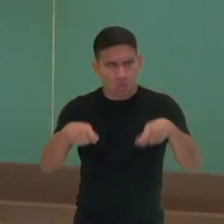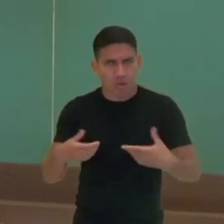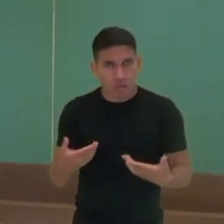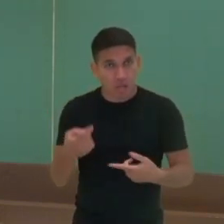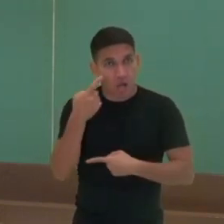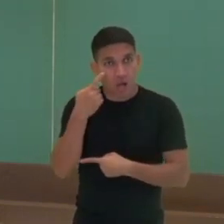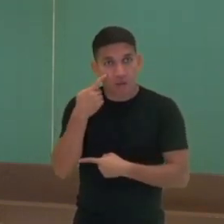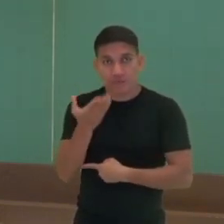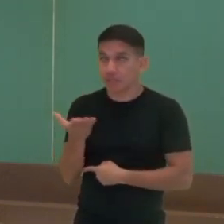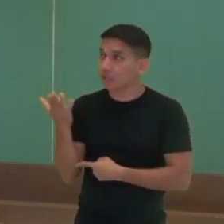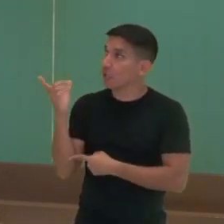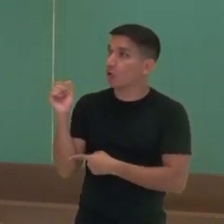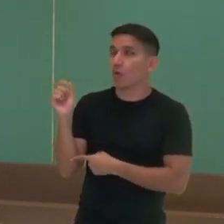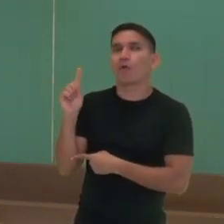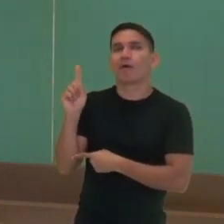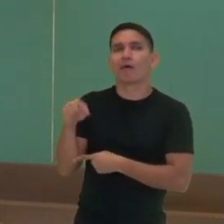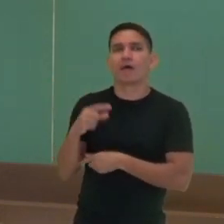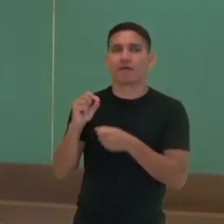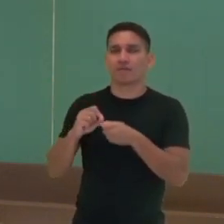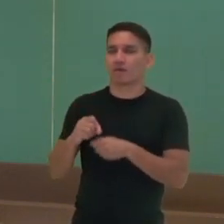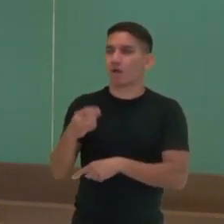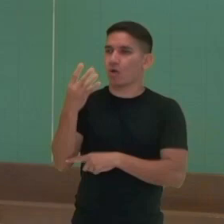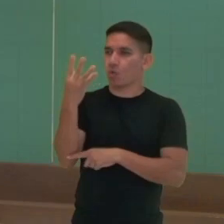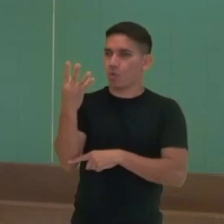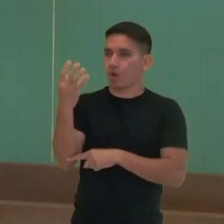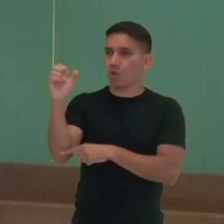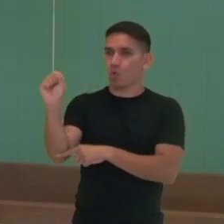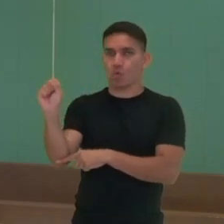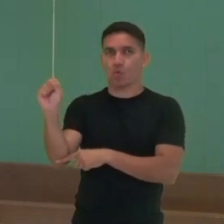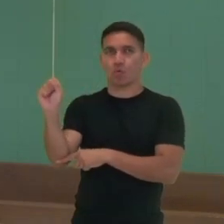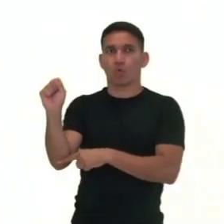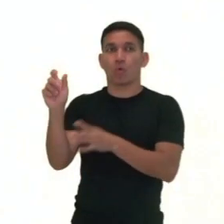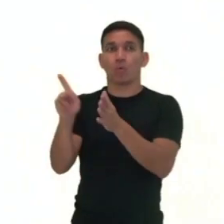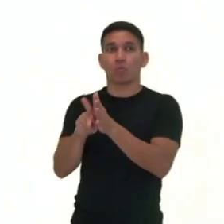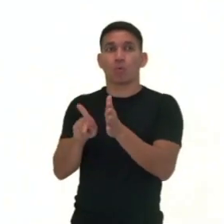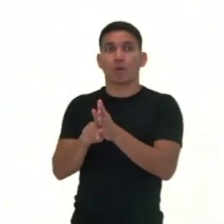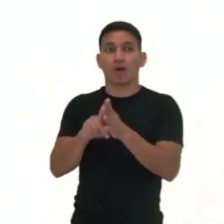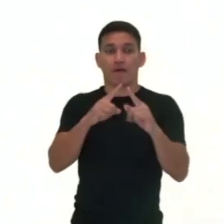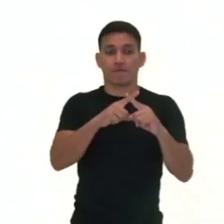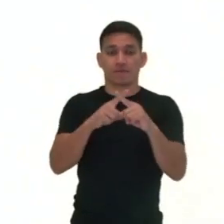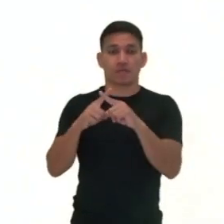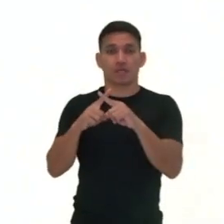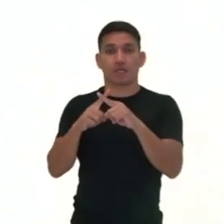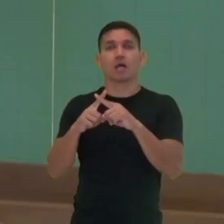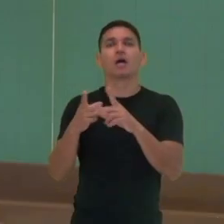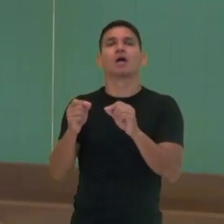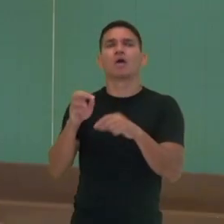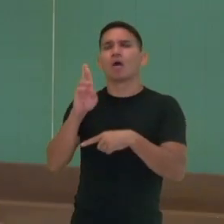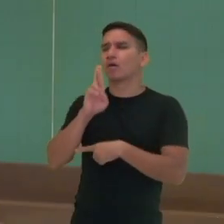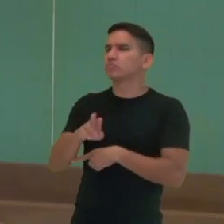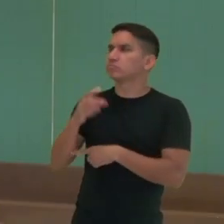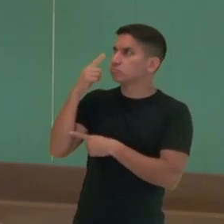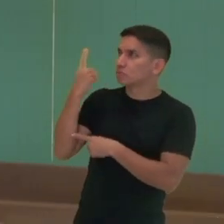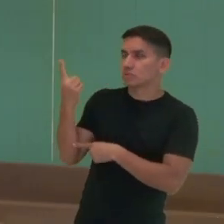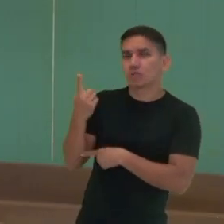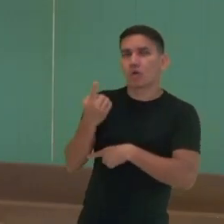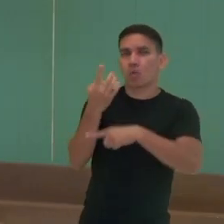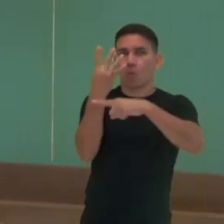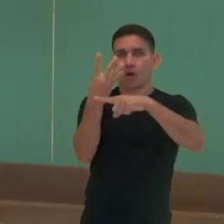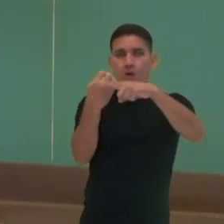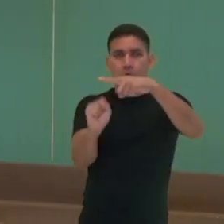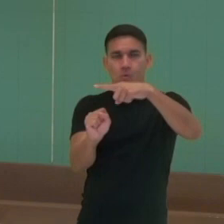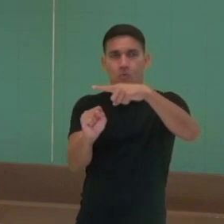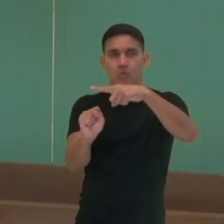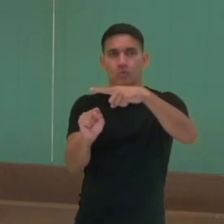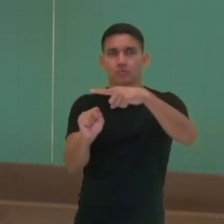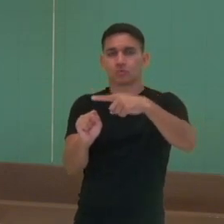Então, veja, eu coloquei 4 e 8 em forma de razão e simplifiquei. Coloquei 10